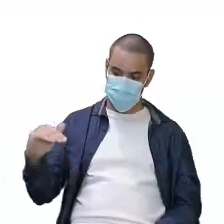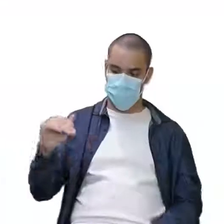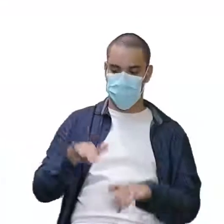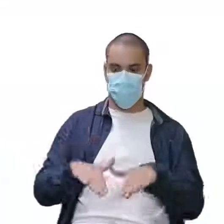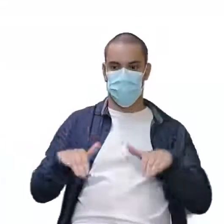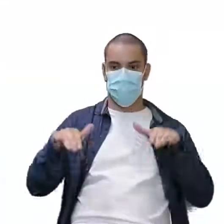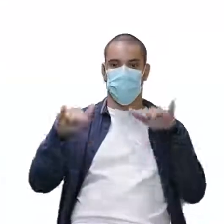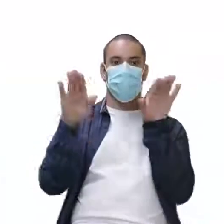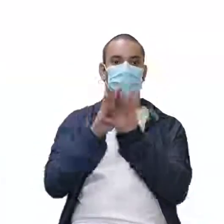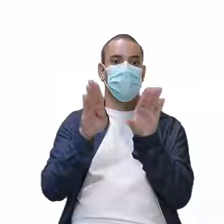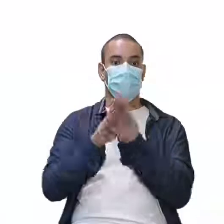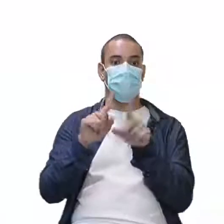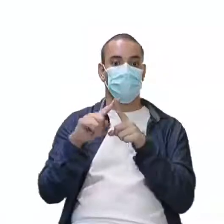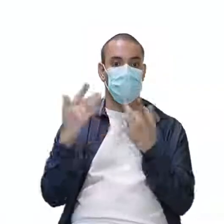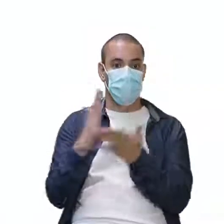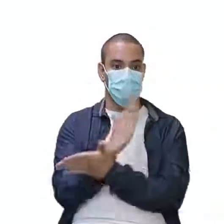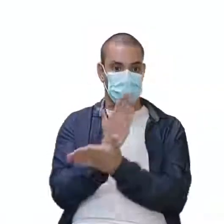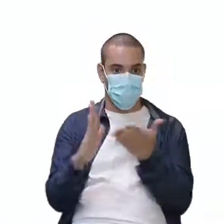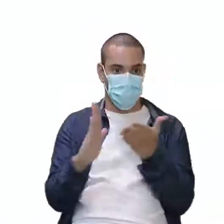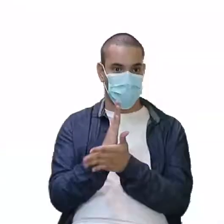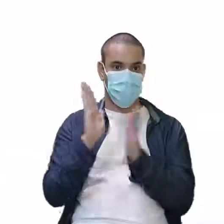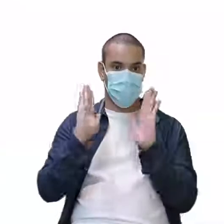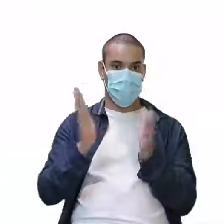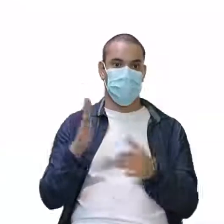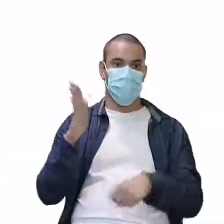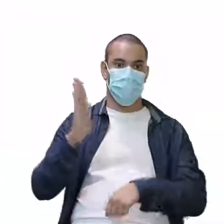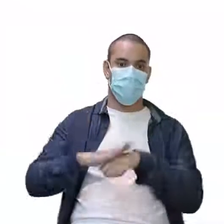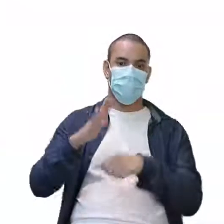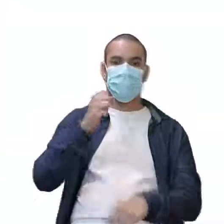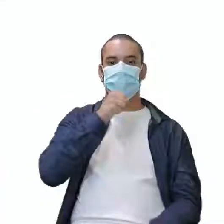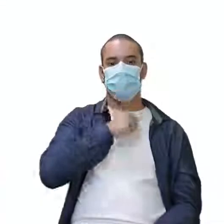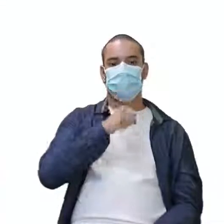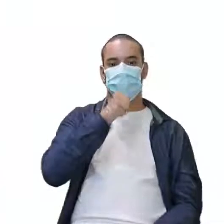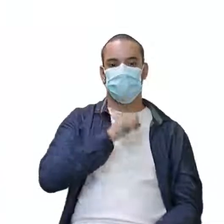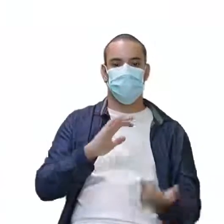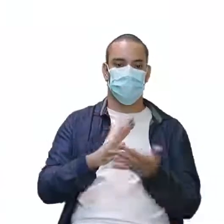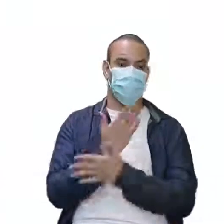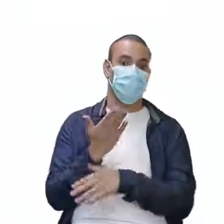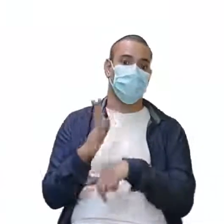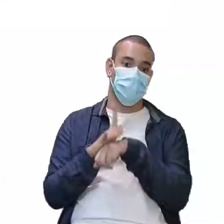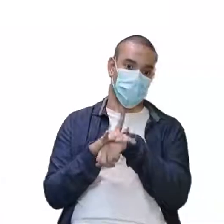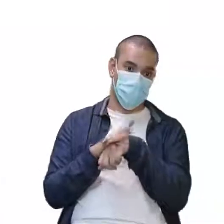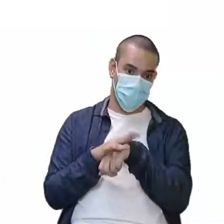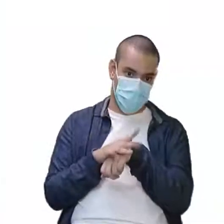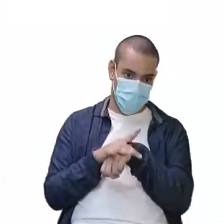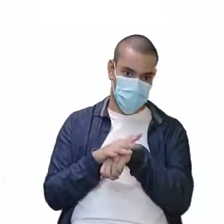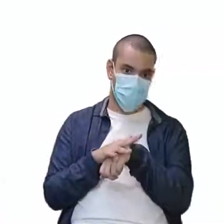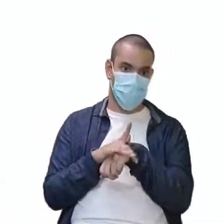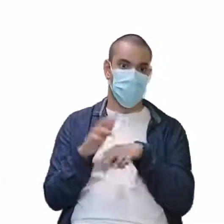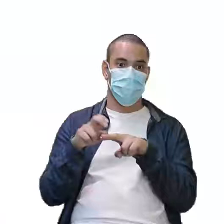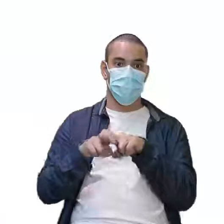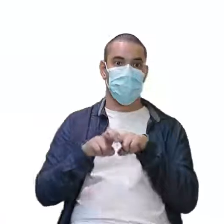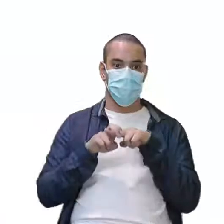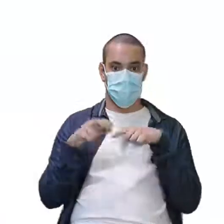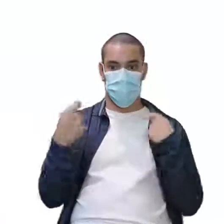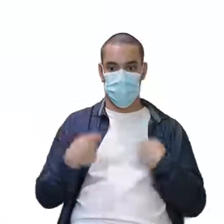Porque alguns indivíduos aqui podem já estar um pouco mais velhos, alguns podem estar doentes, né? Então, eles